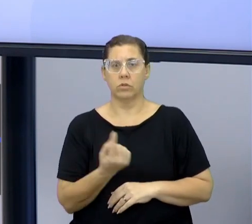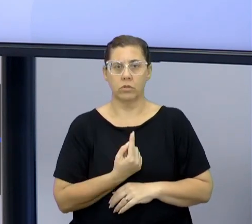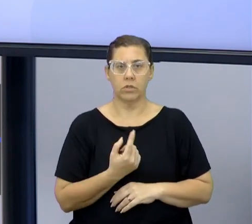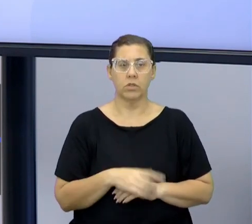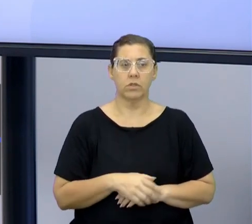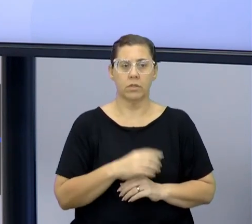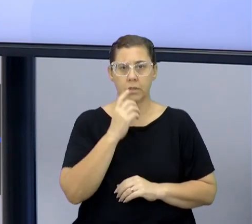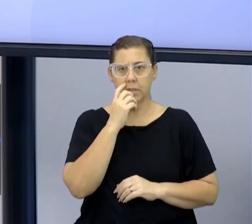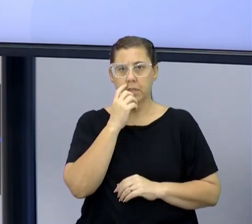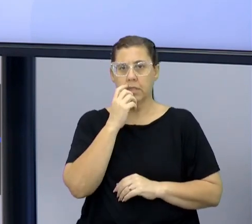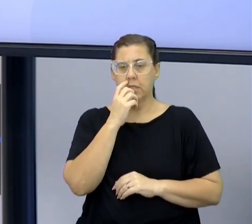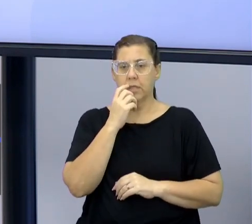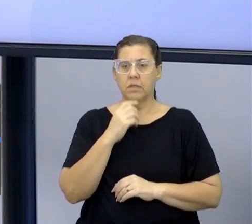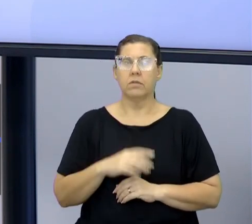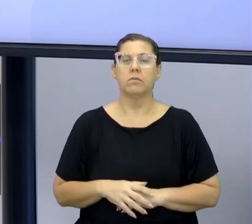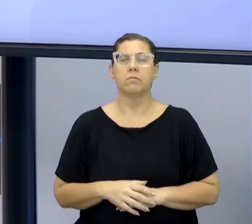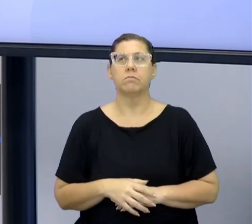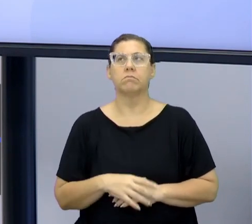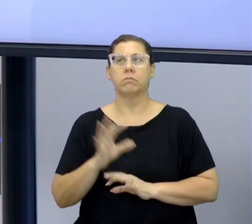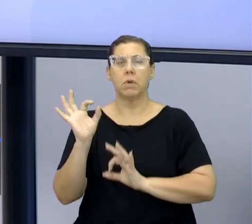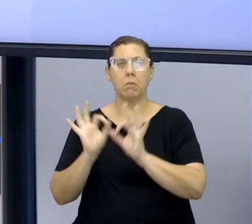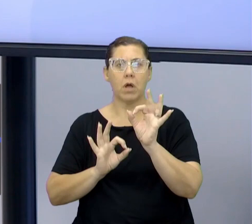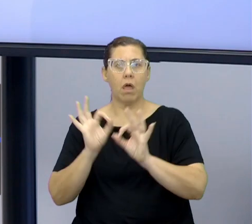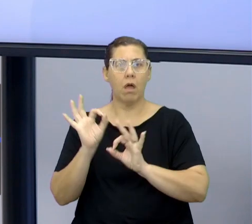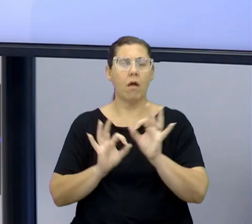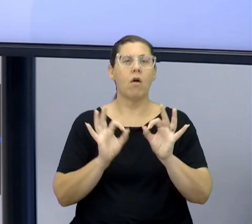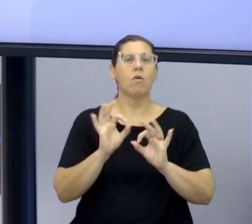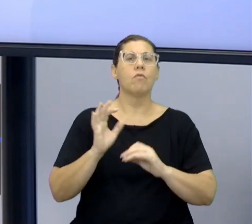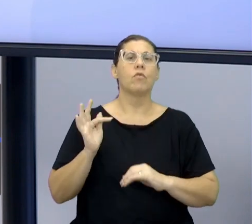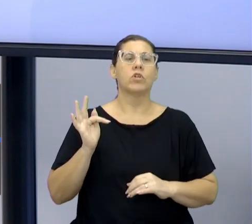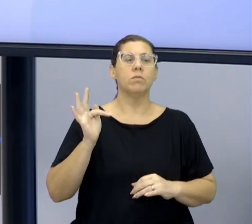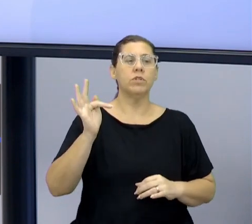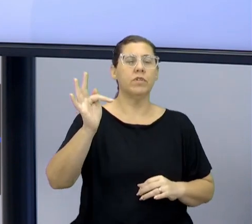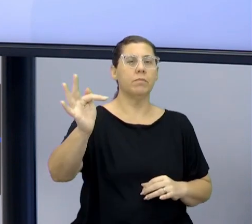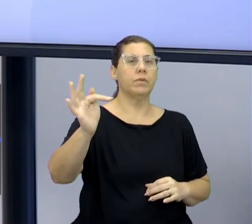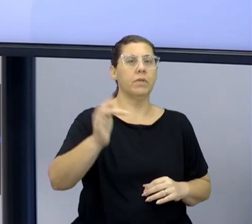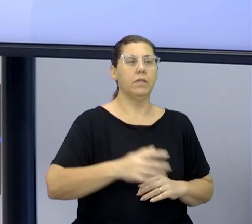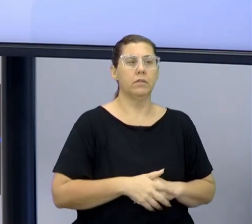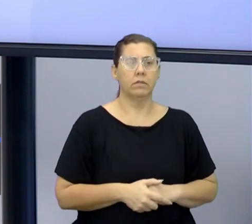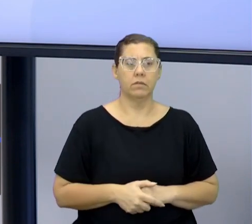gastos diários para projetar aí o nosso futuro.